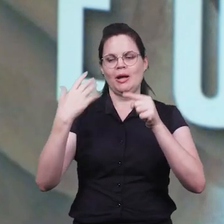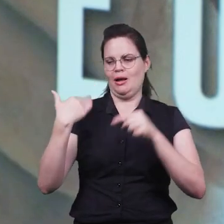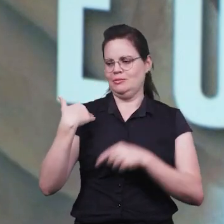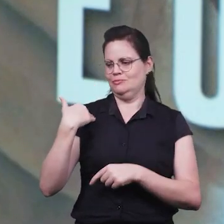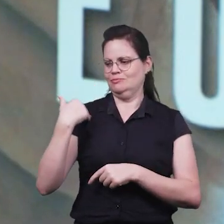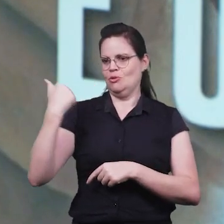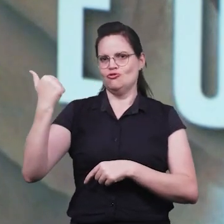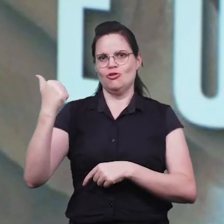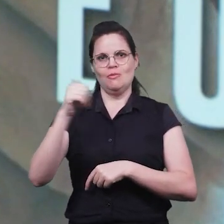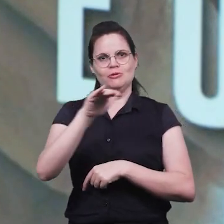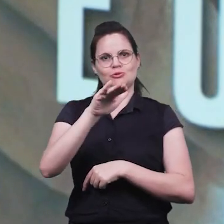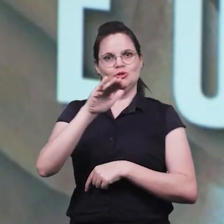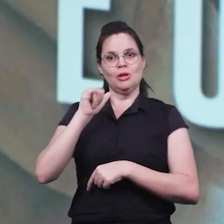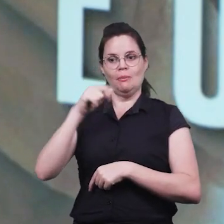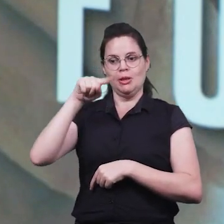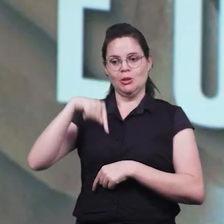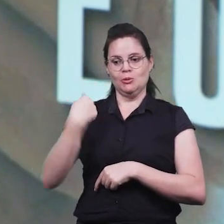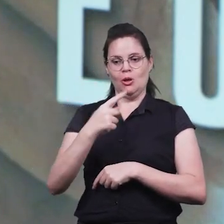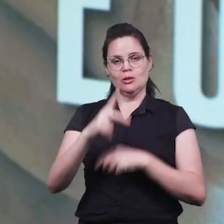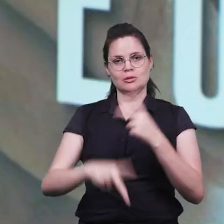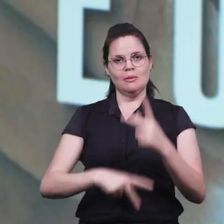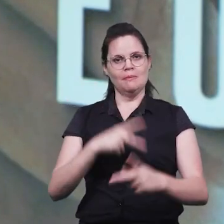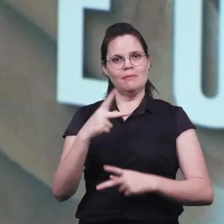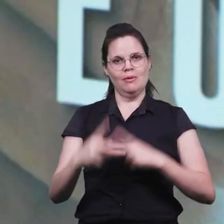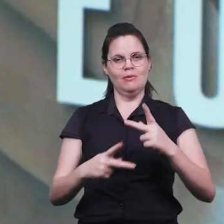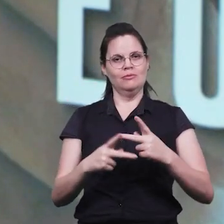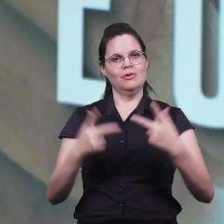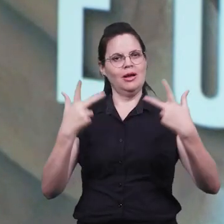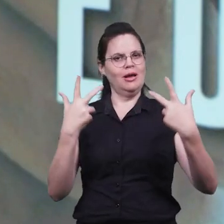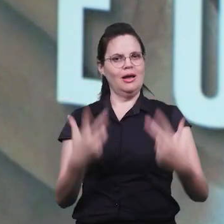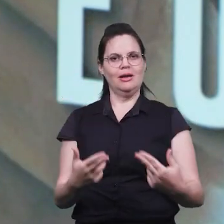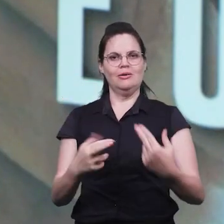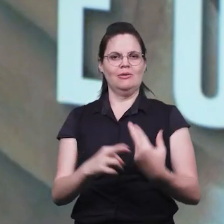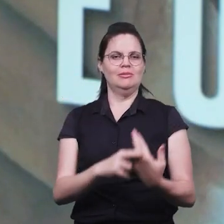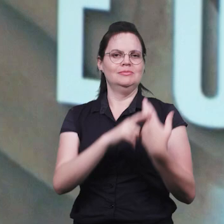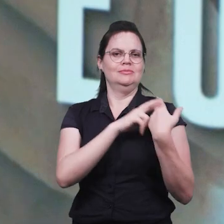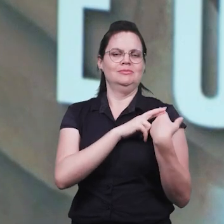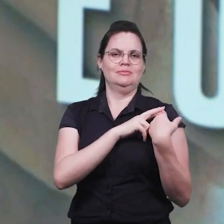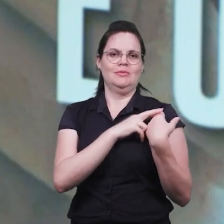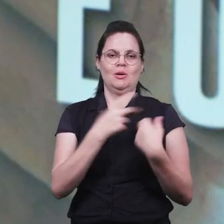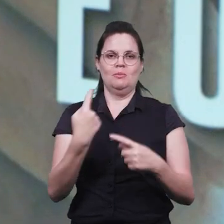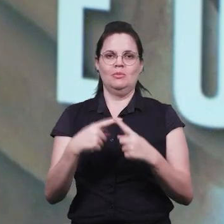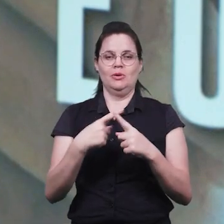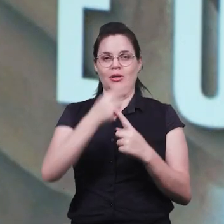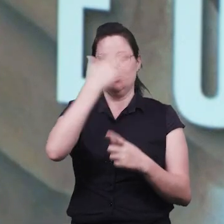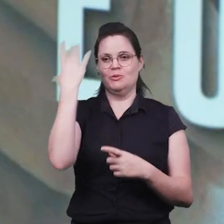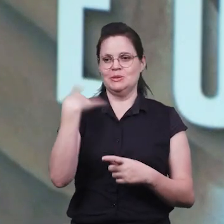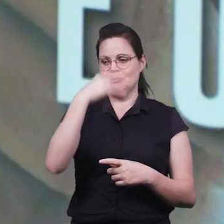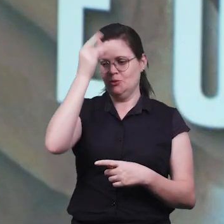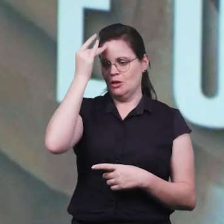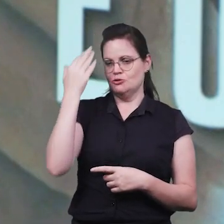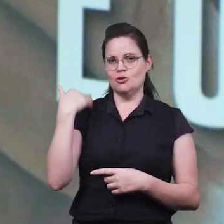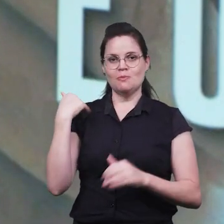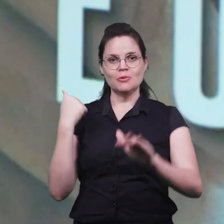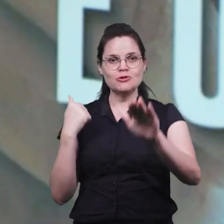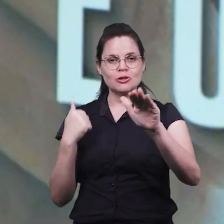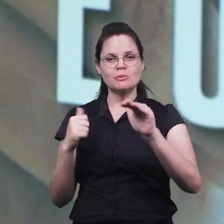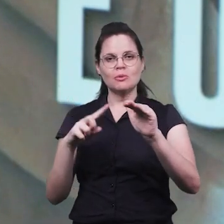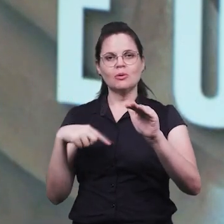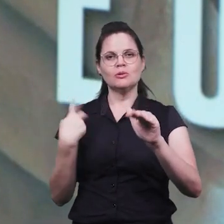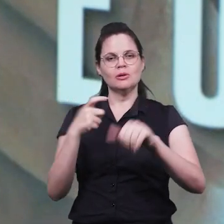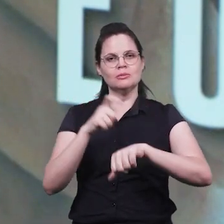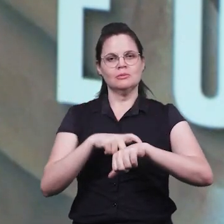uma convocação do Espírito Santo para um momento, um tempo especial na história e vida